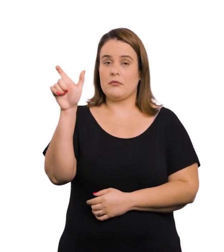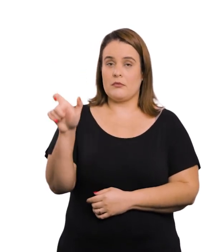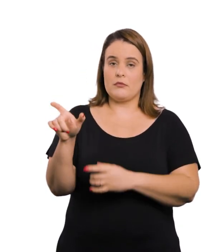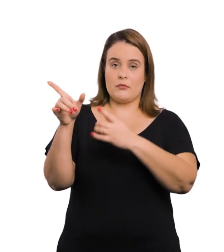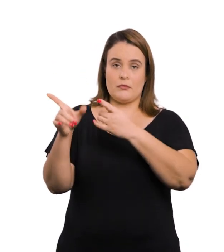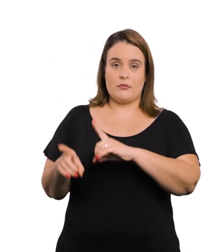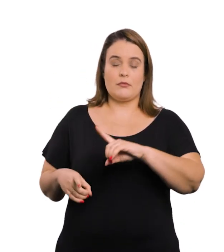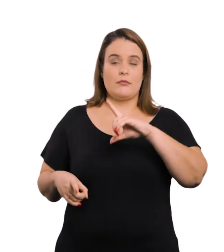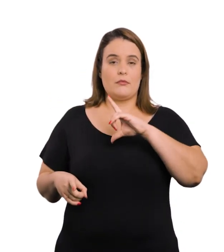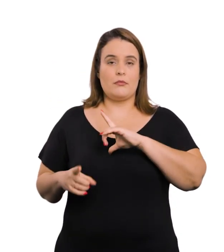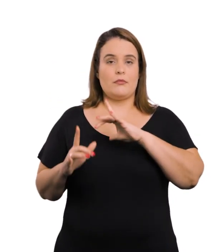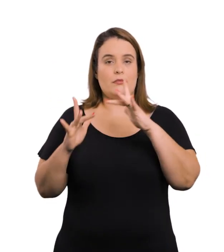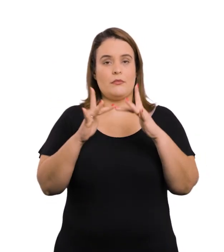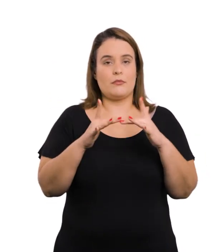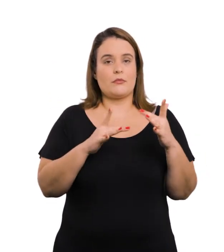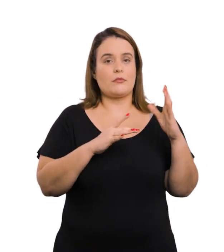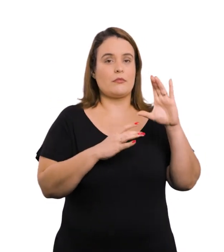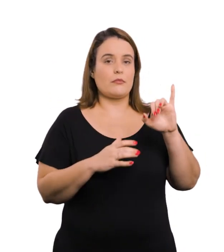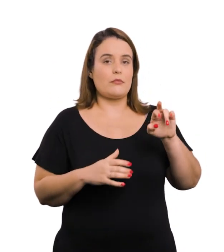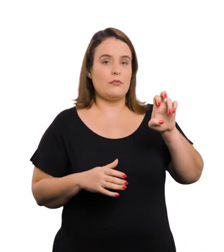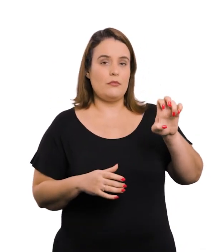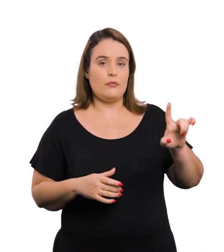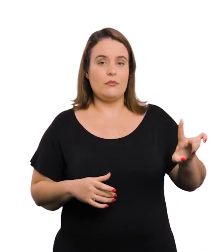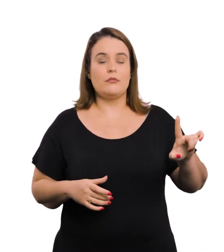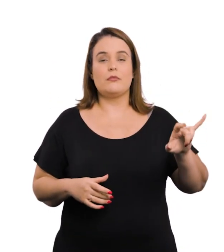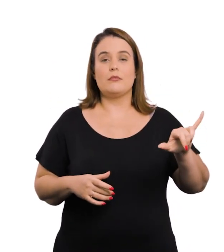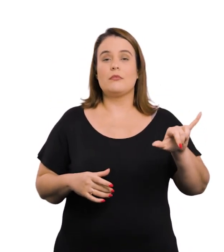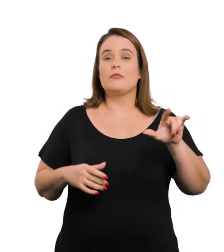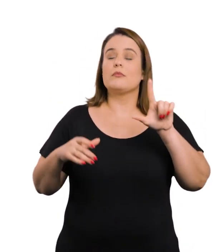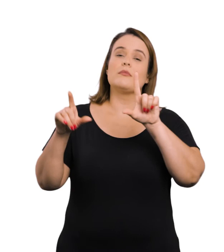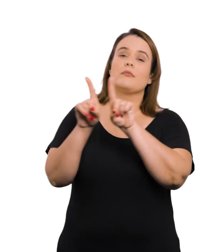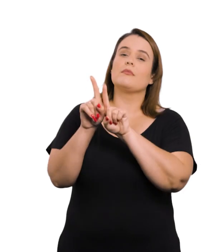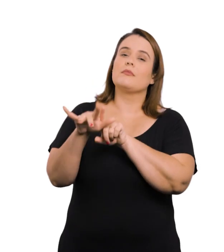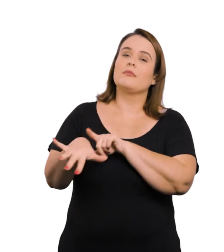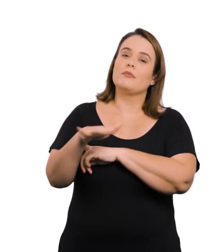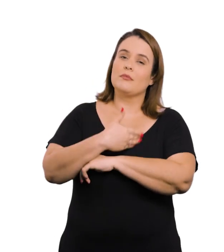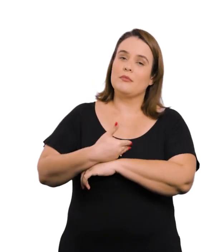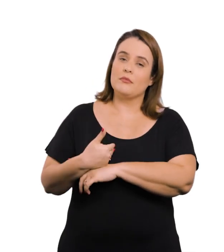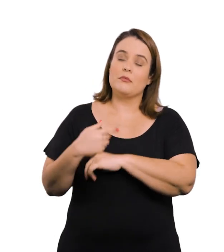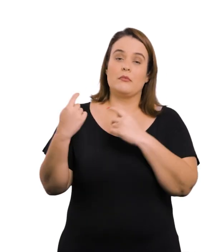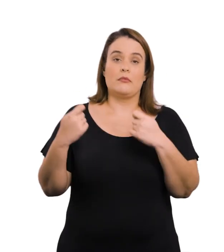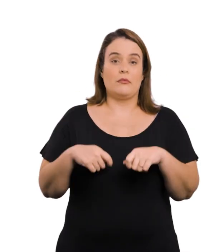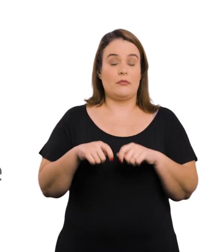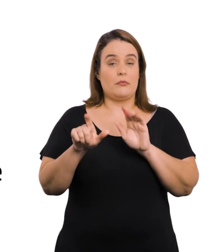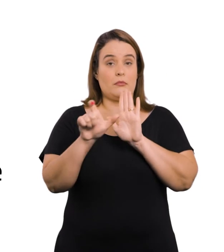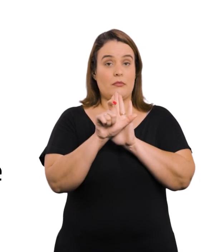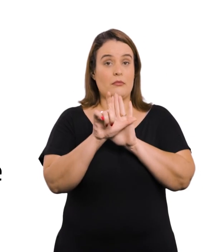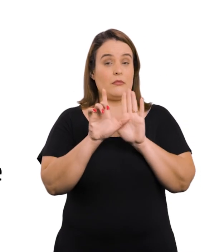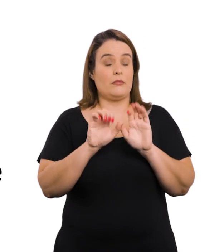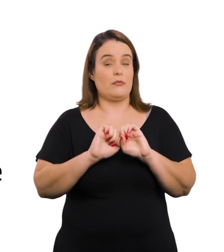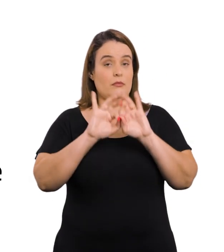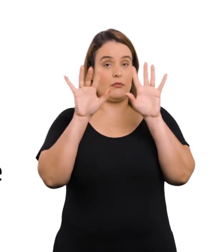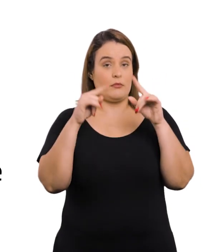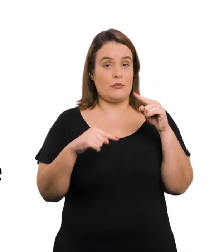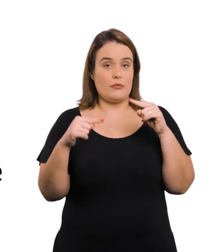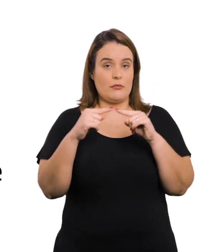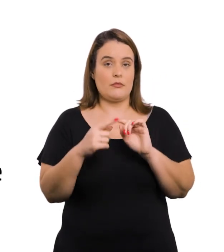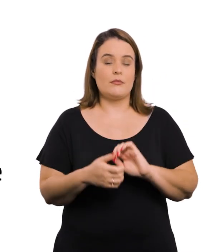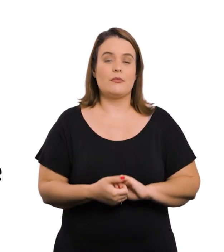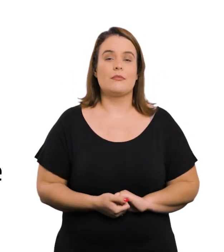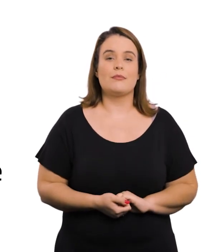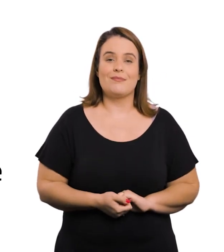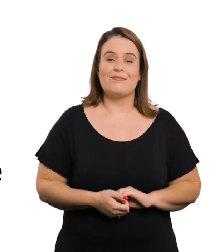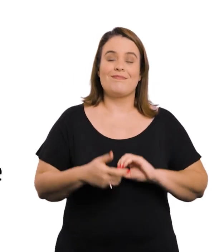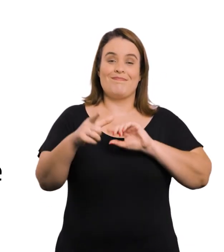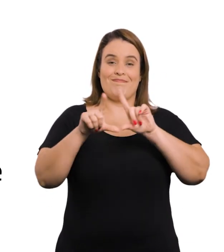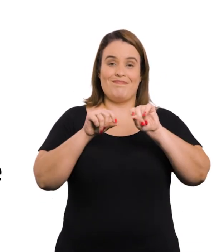deficiência, articulação com sociedade civil e com setor público, e termos claros e objetivos. Na seleção dos